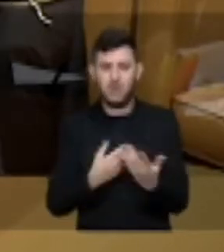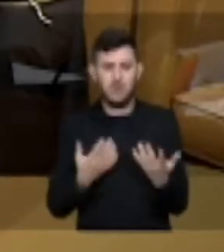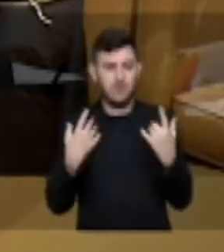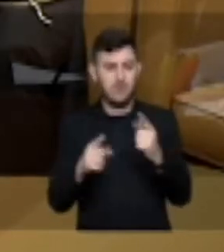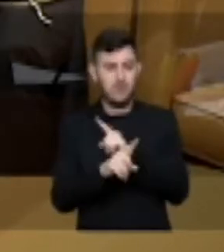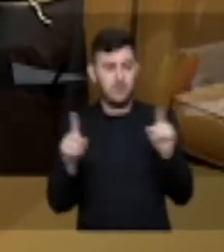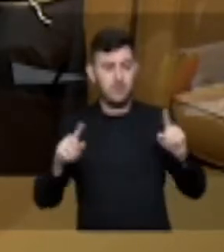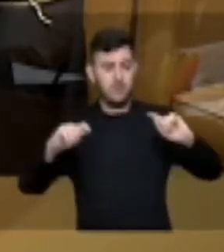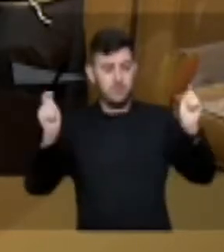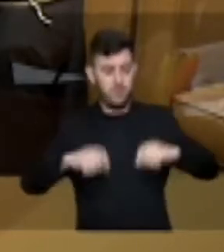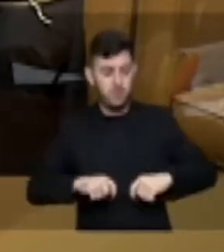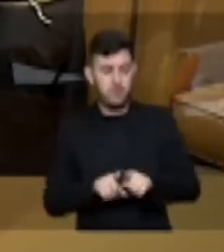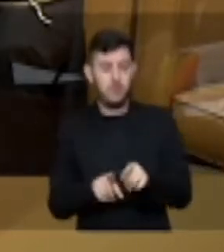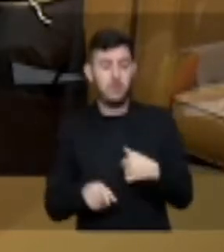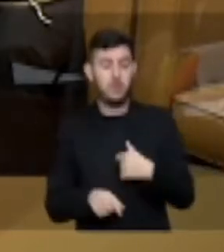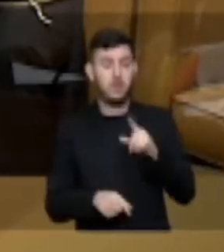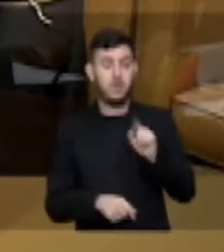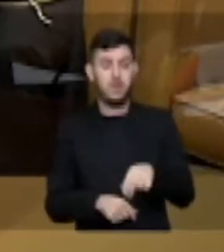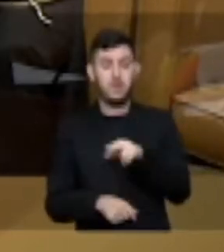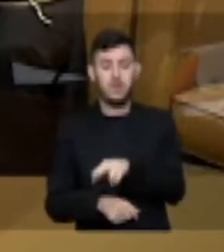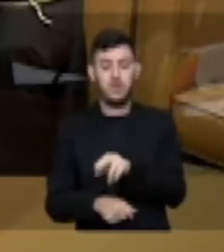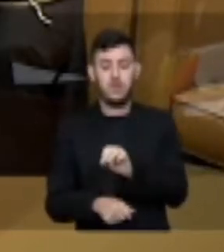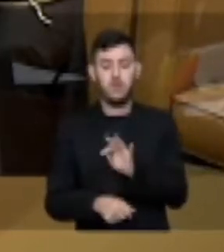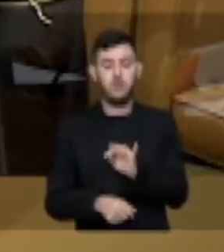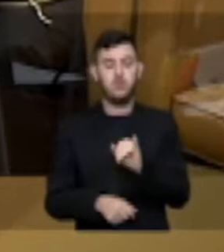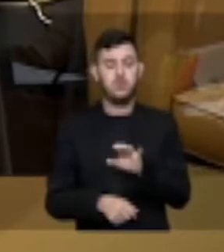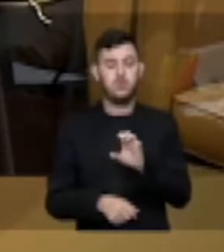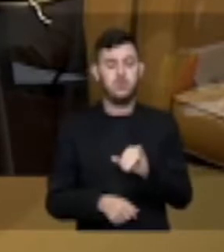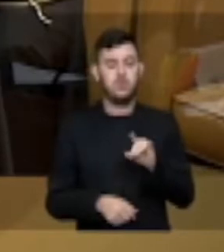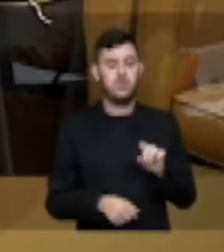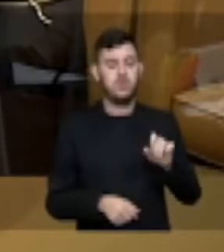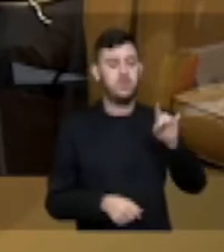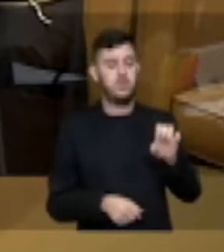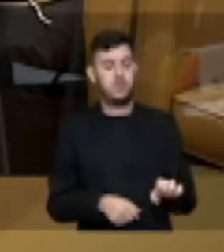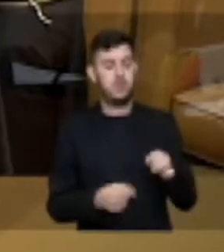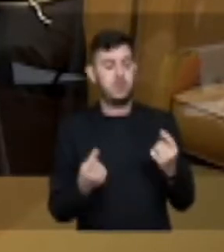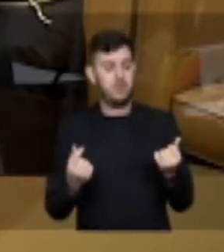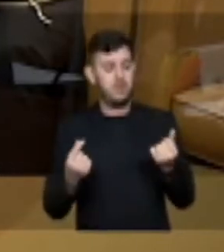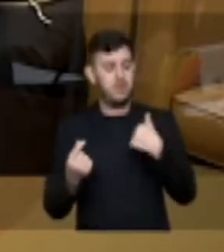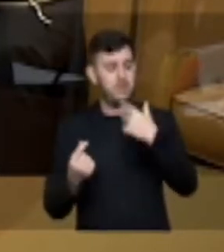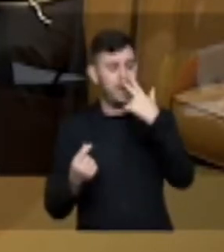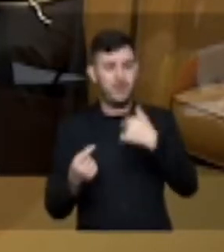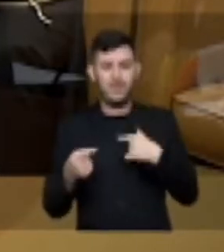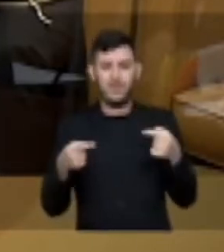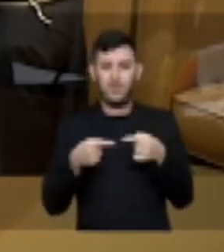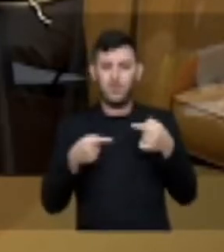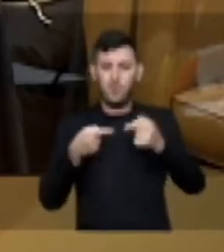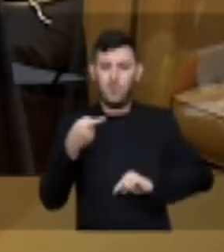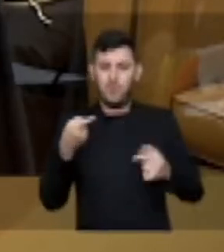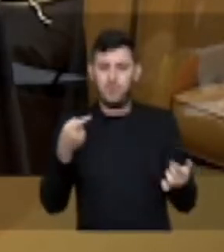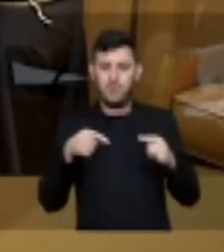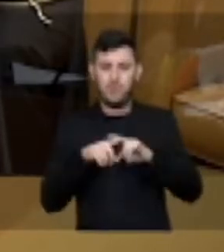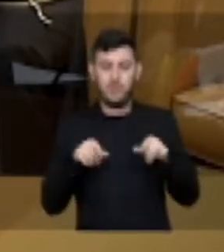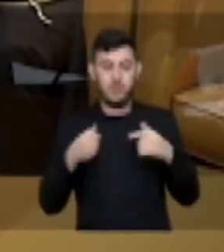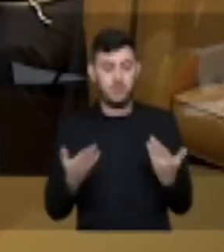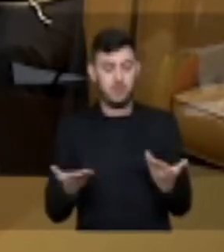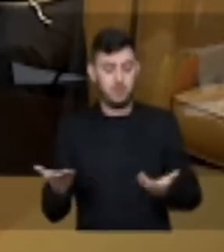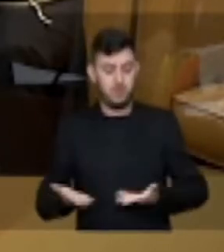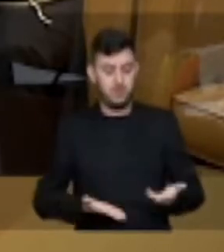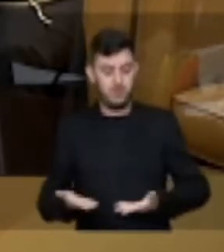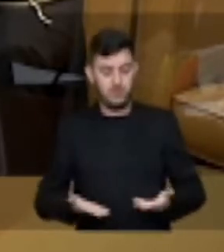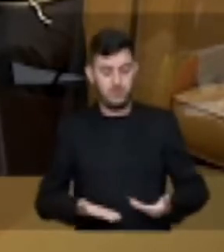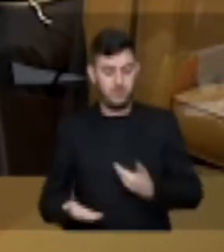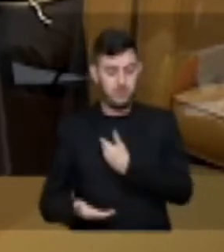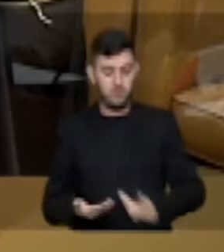à possibilidade da modicidade das tarifas, como se fossem inconciliáveis, quando a prestação indireta dos serviços